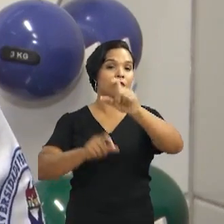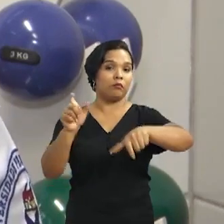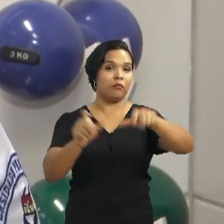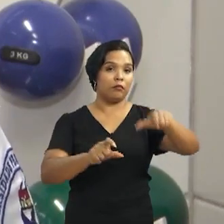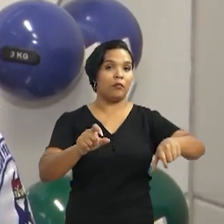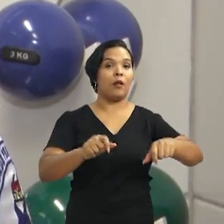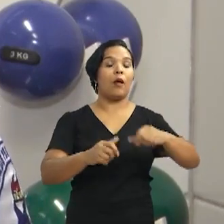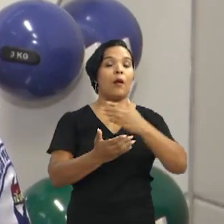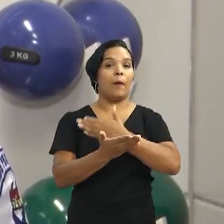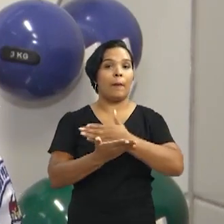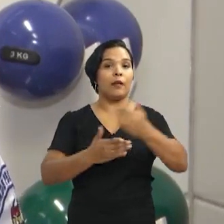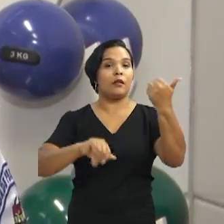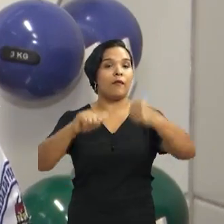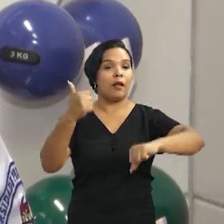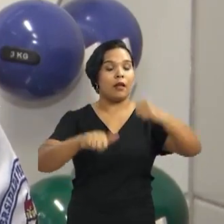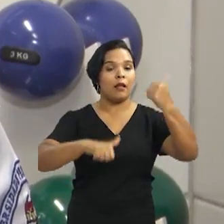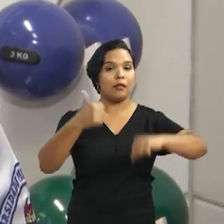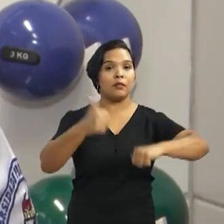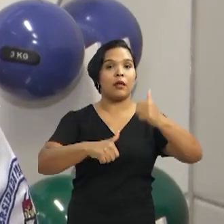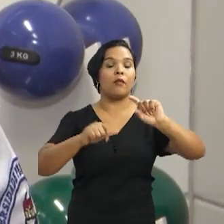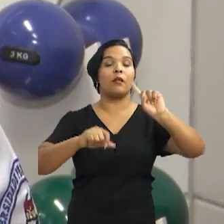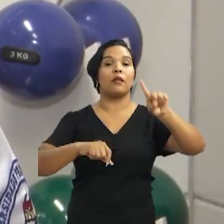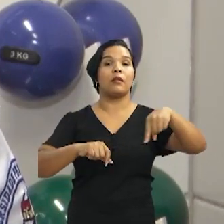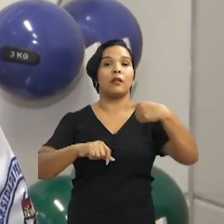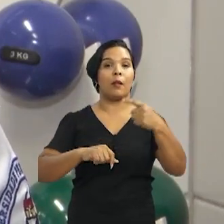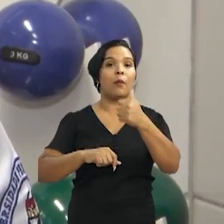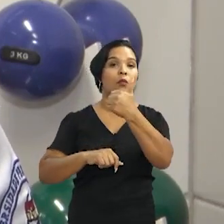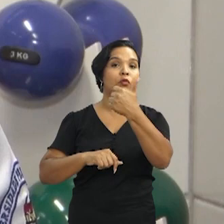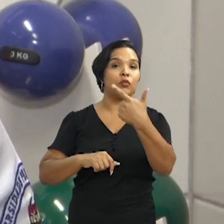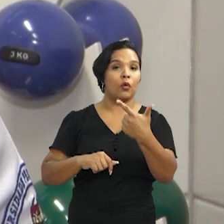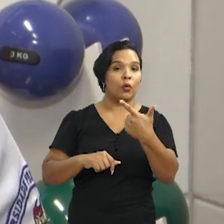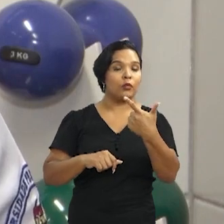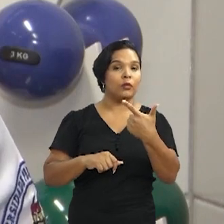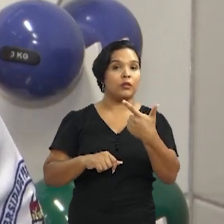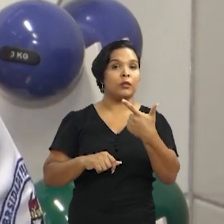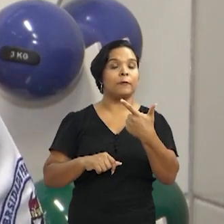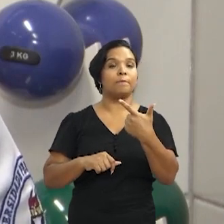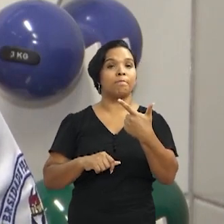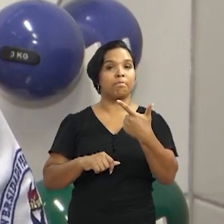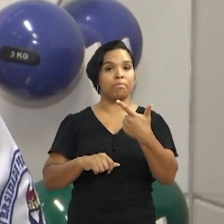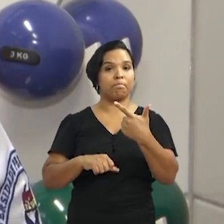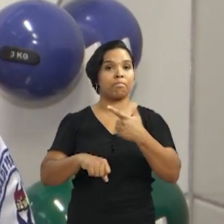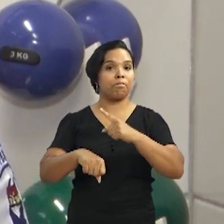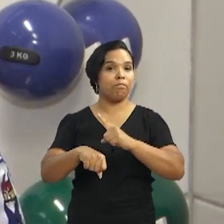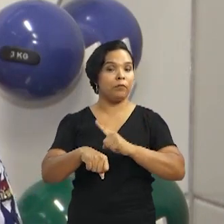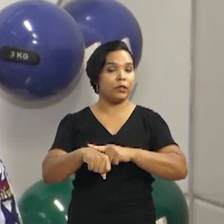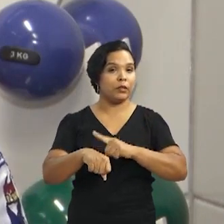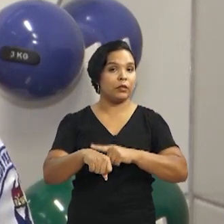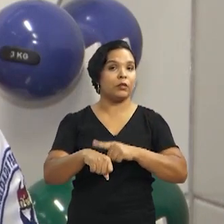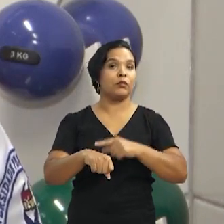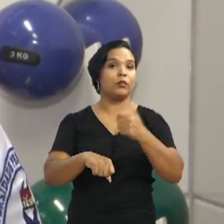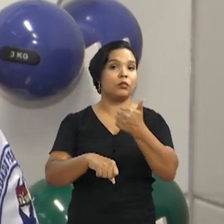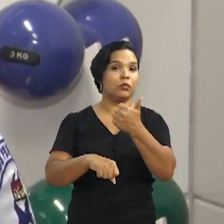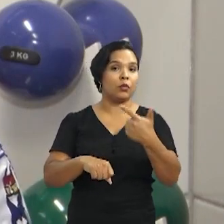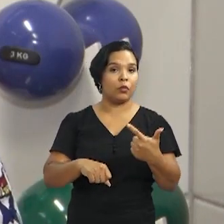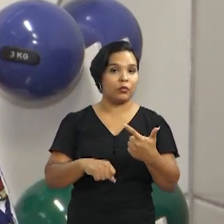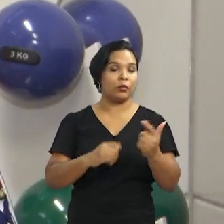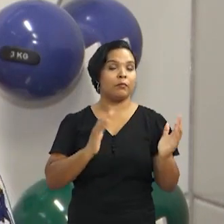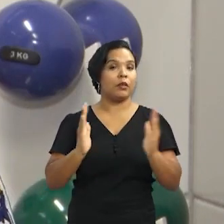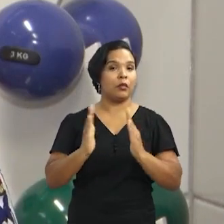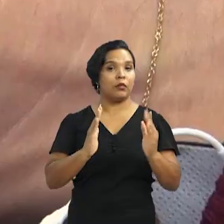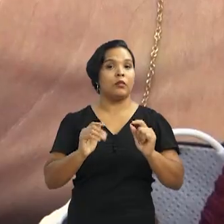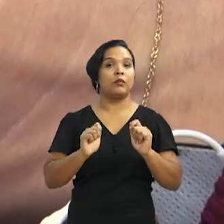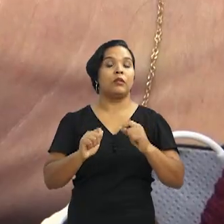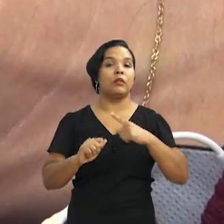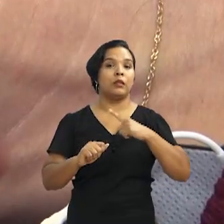estudo, passam por uma avaliação e, em seguida, a gente fornece 12 sessões de atendimento fisioterapêutico, no